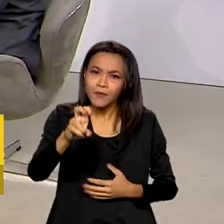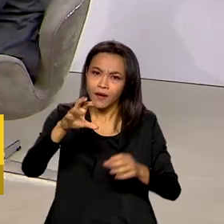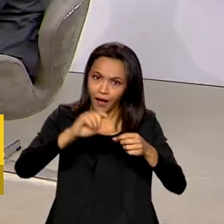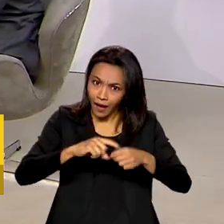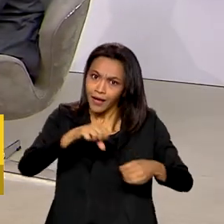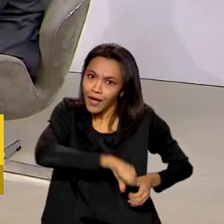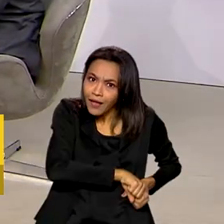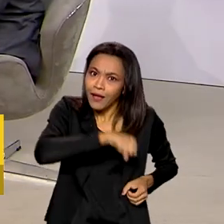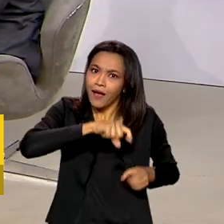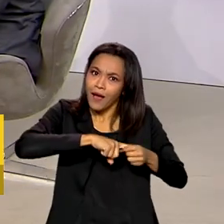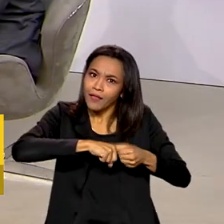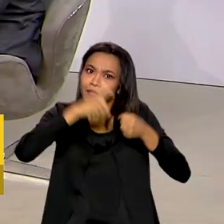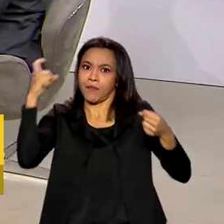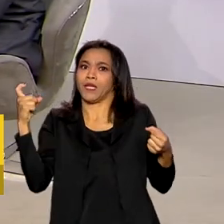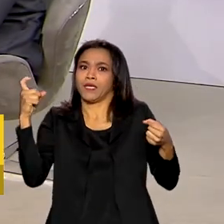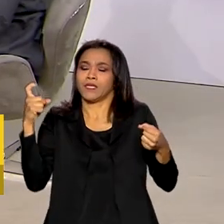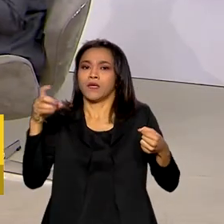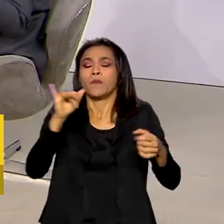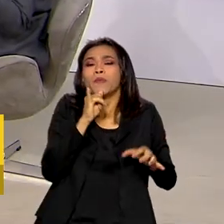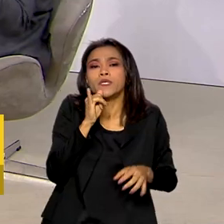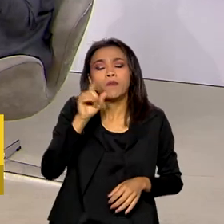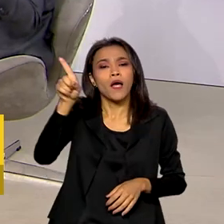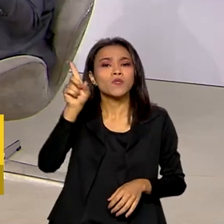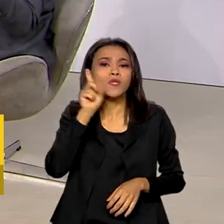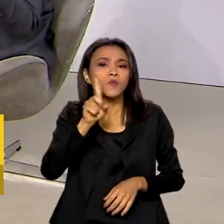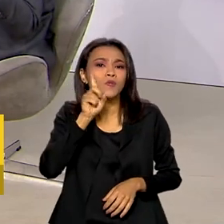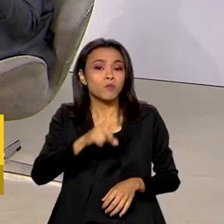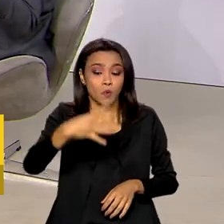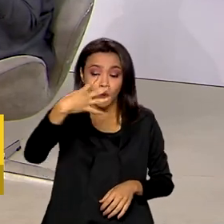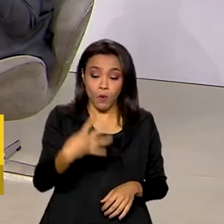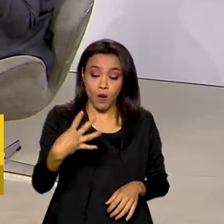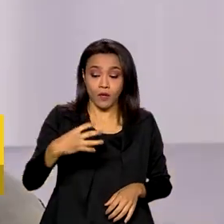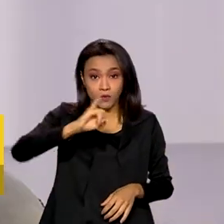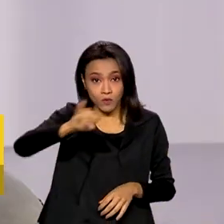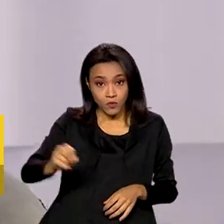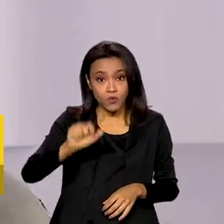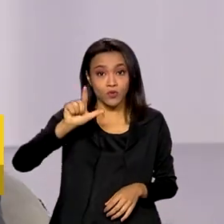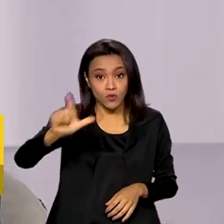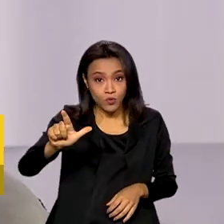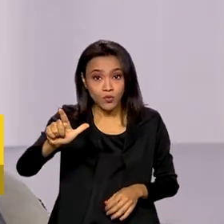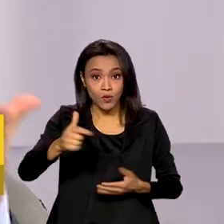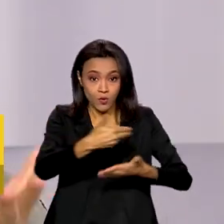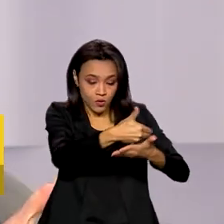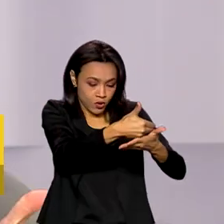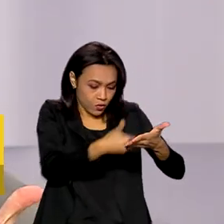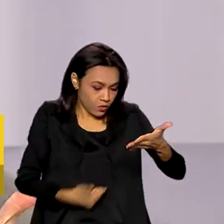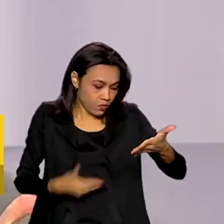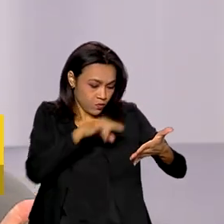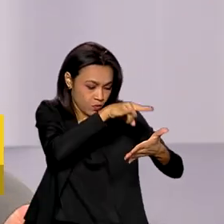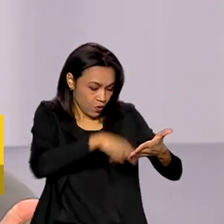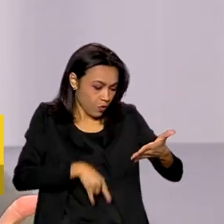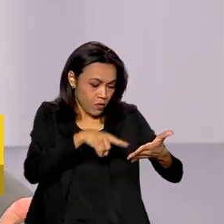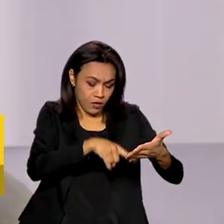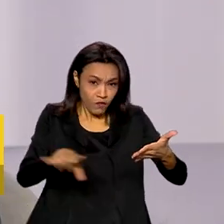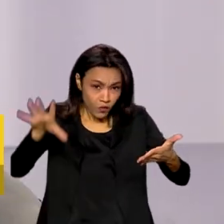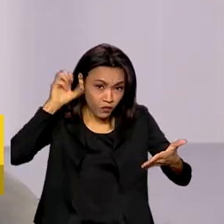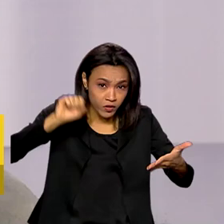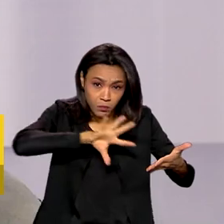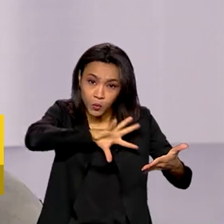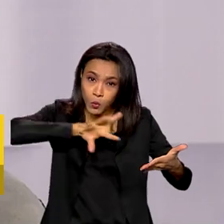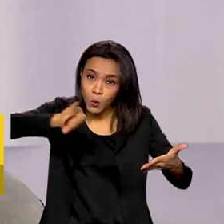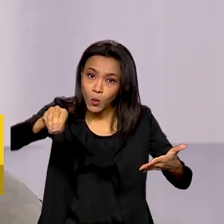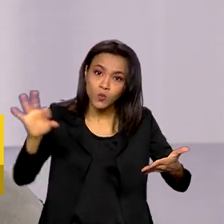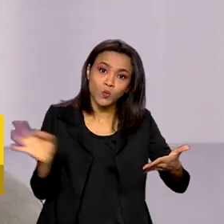difícil dizer quando ela se consolida. Nos Estados Unidos, por exemplo, 4 de julho é a declaração. A declaração não foi ouvida por toda a população. A declaração